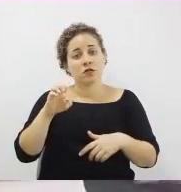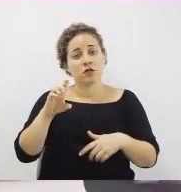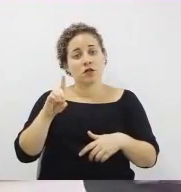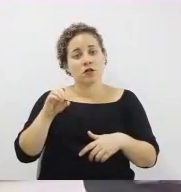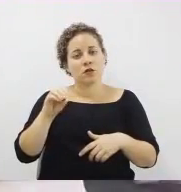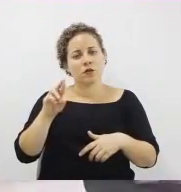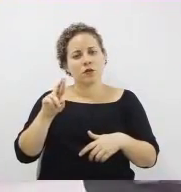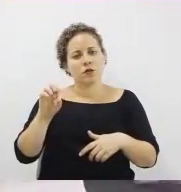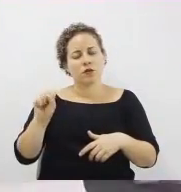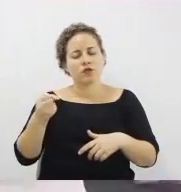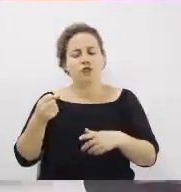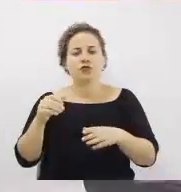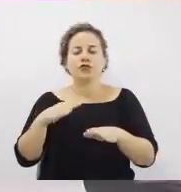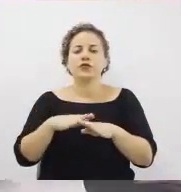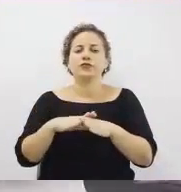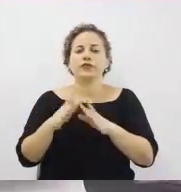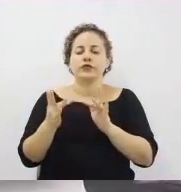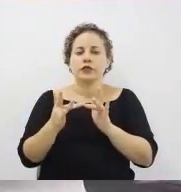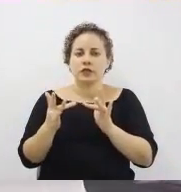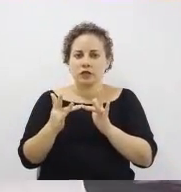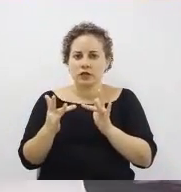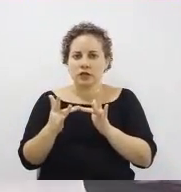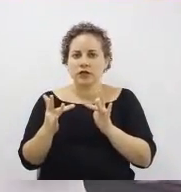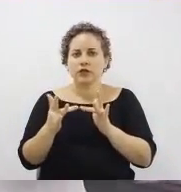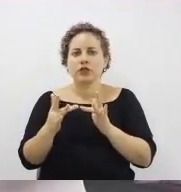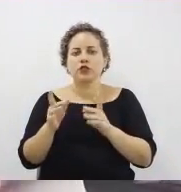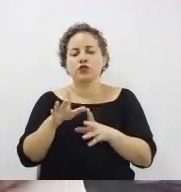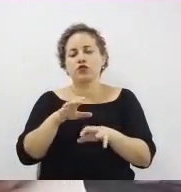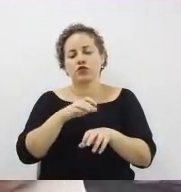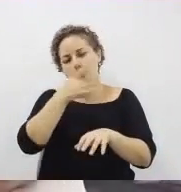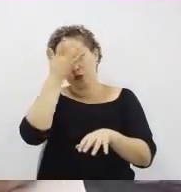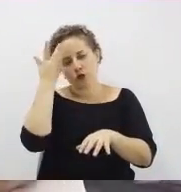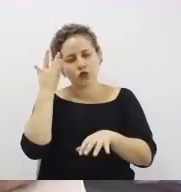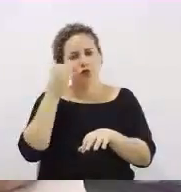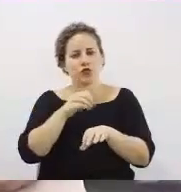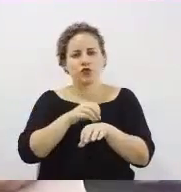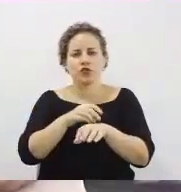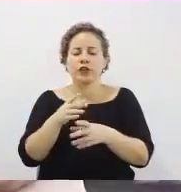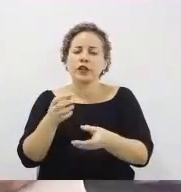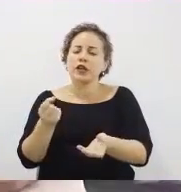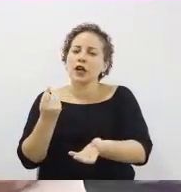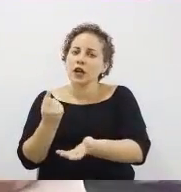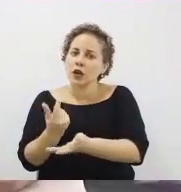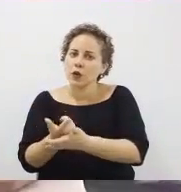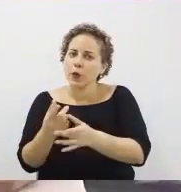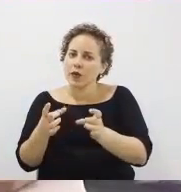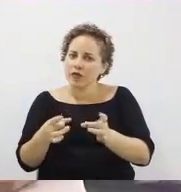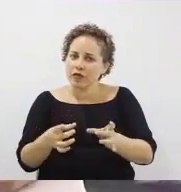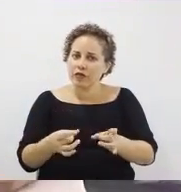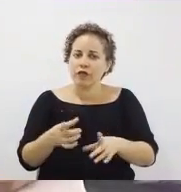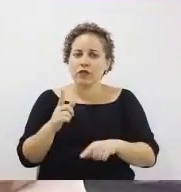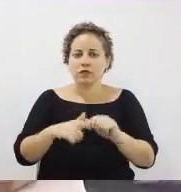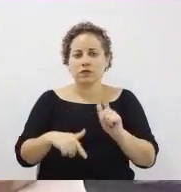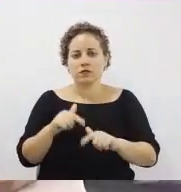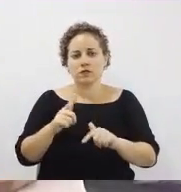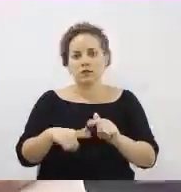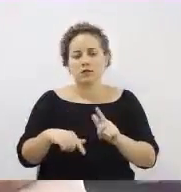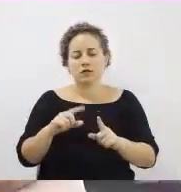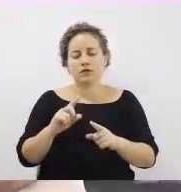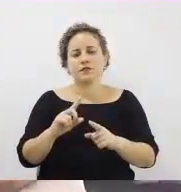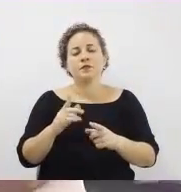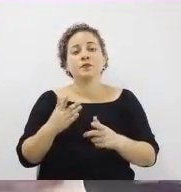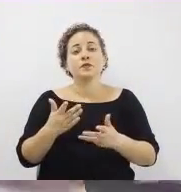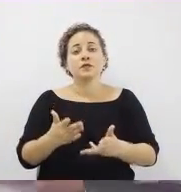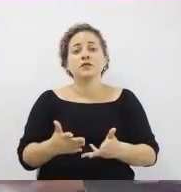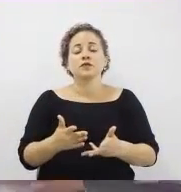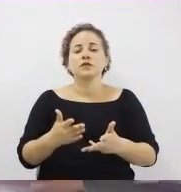a compras e ao relacionamento estreito com os fornecedores das organizações. Por sua vez, a programação de